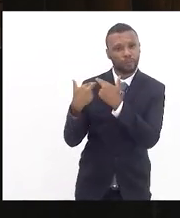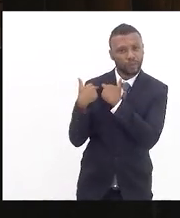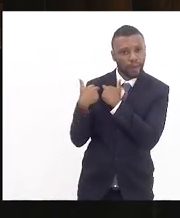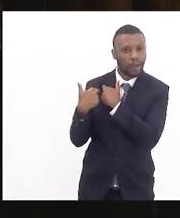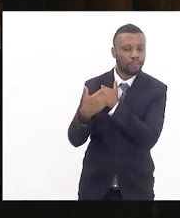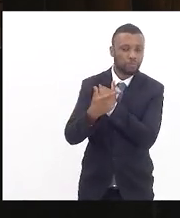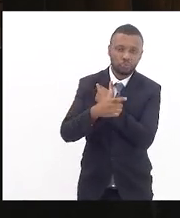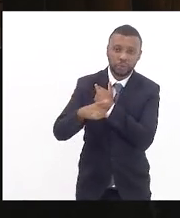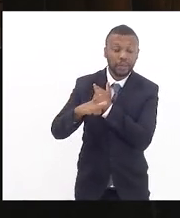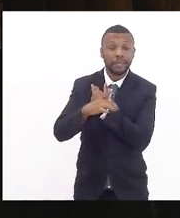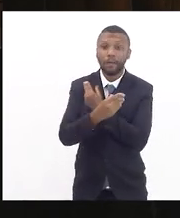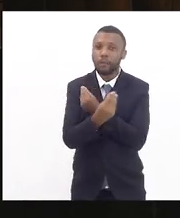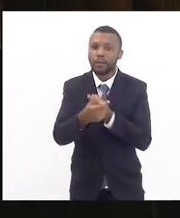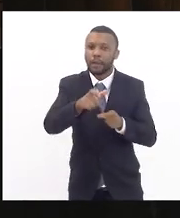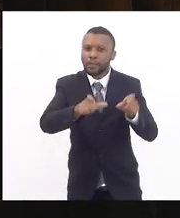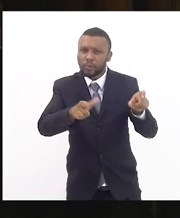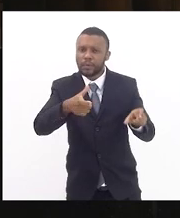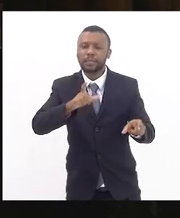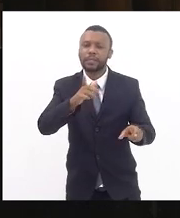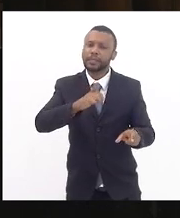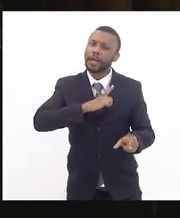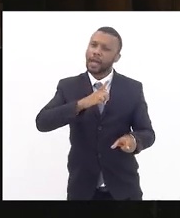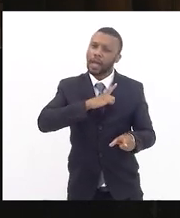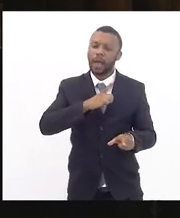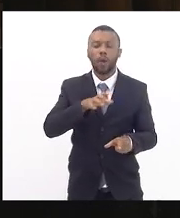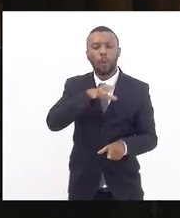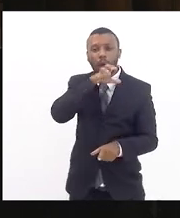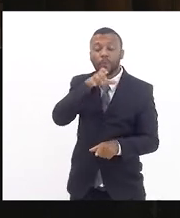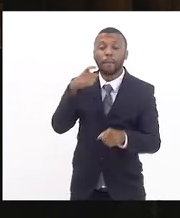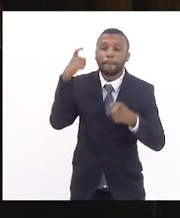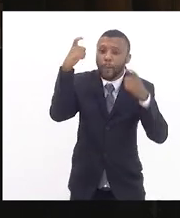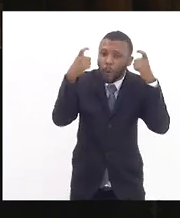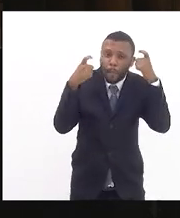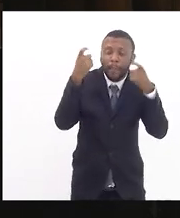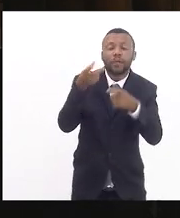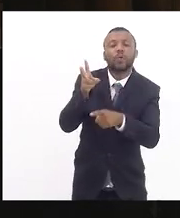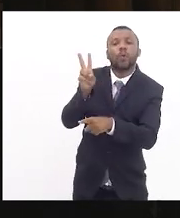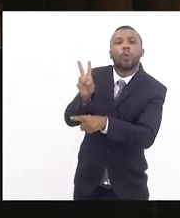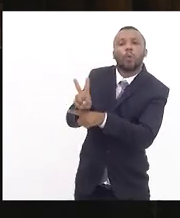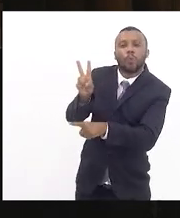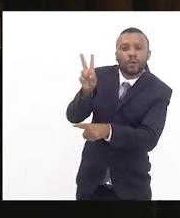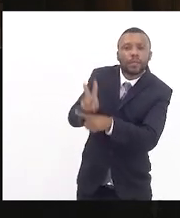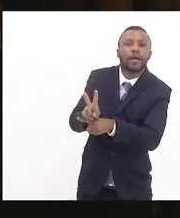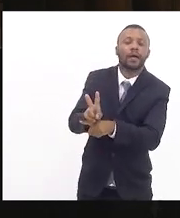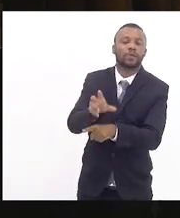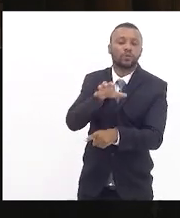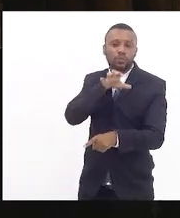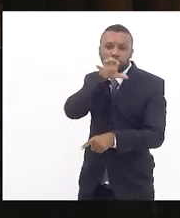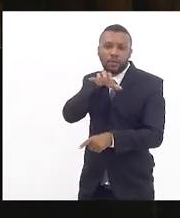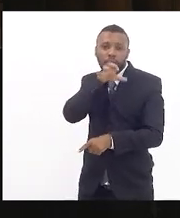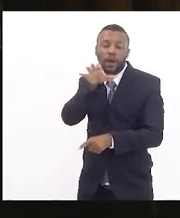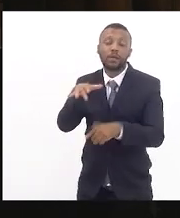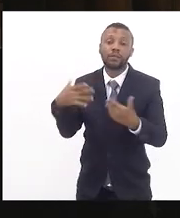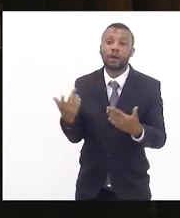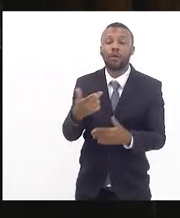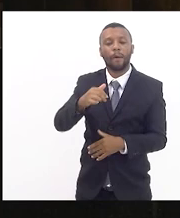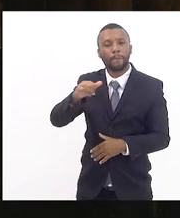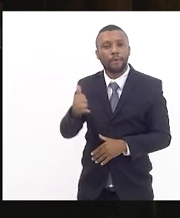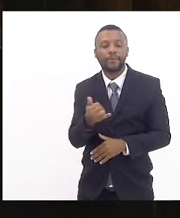um animal de estimação, então, preocupado com o cuidado dos animais, eu protocolei na